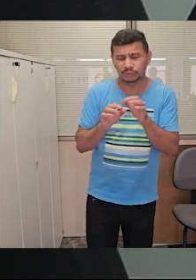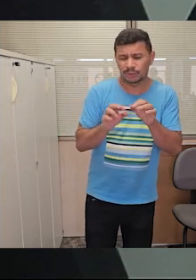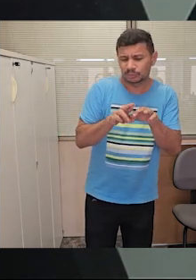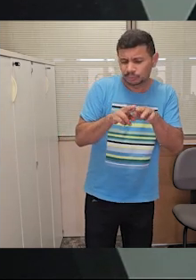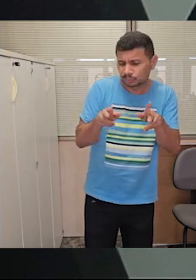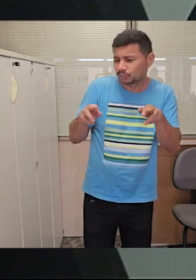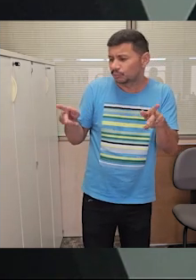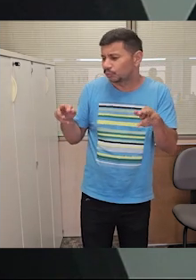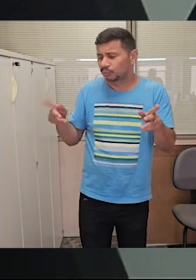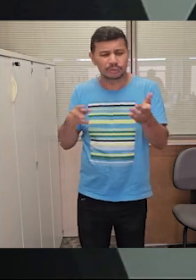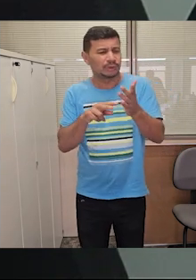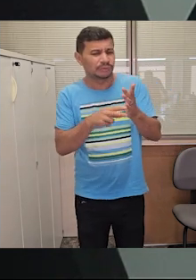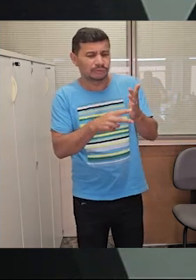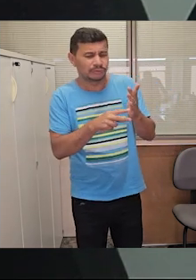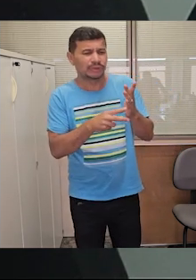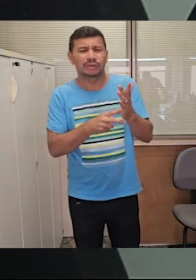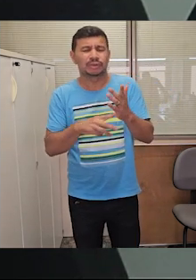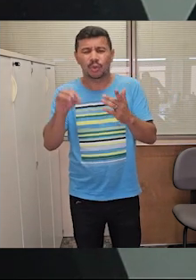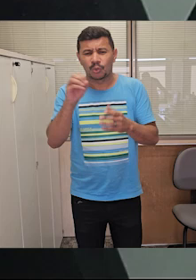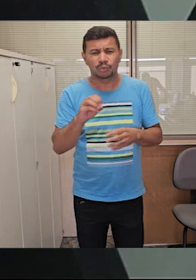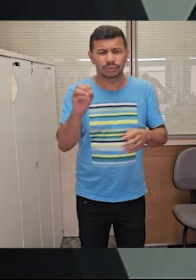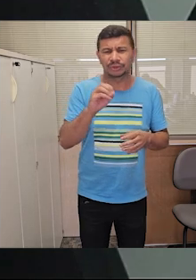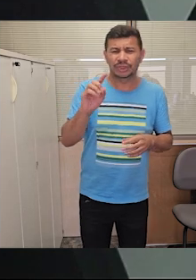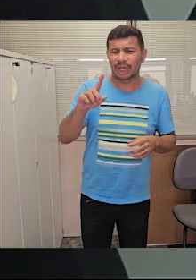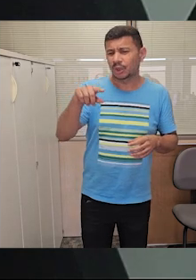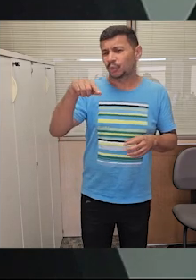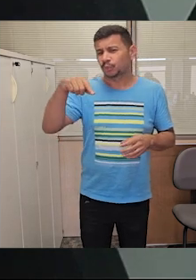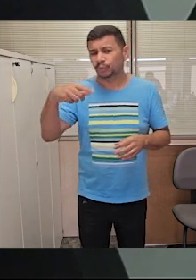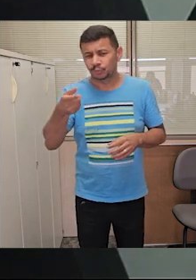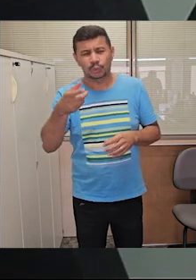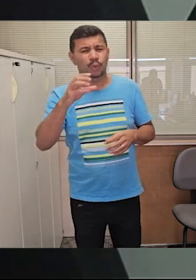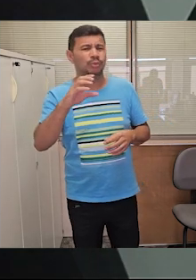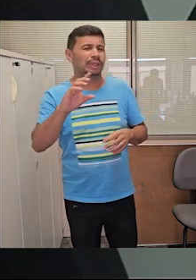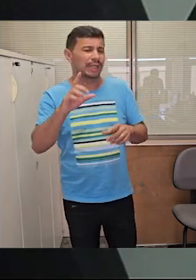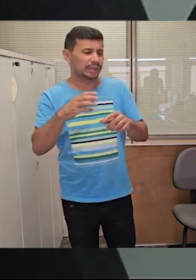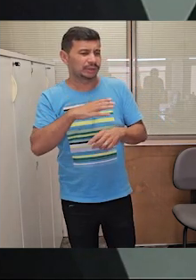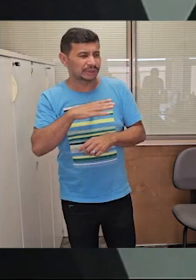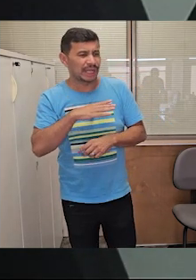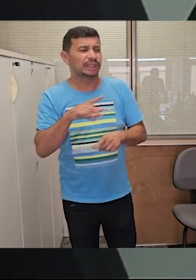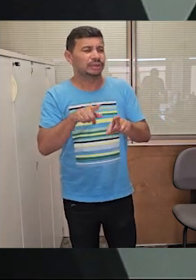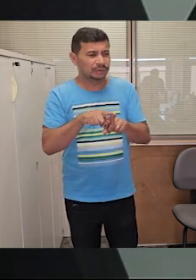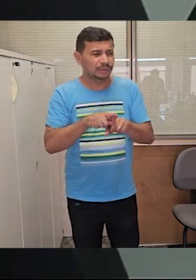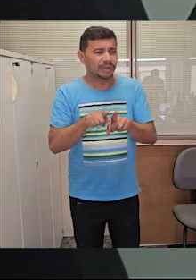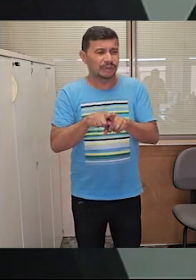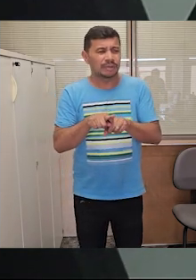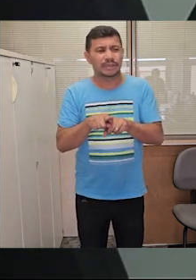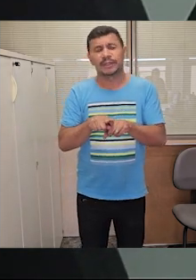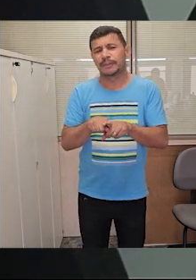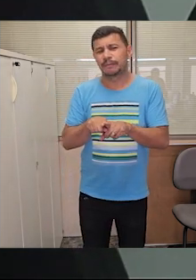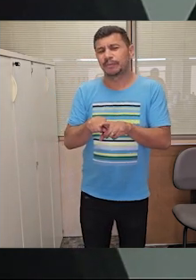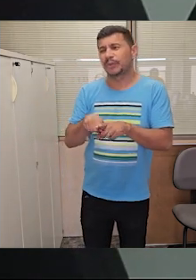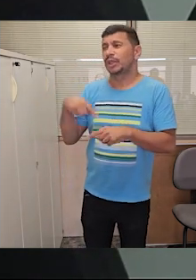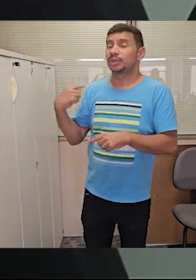vários sindicatos, Santo André, Campinas, Osasco, etc., né? Então, houve todo um processo de radicalização